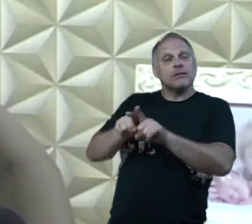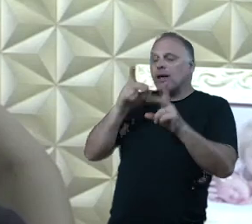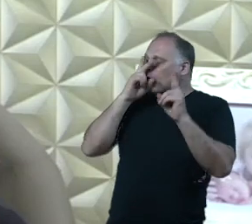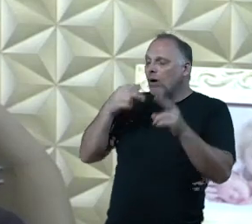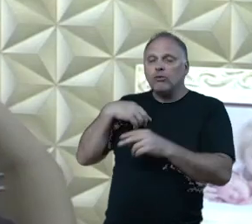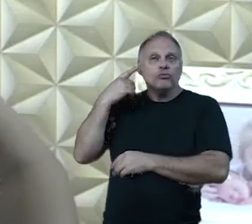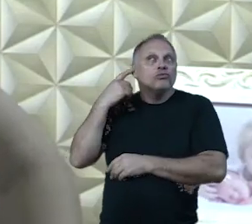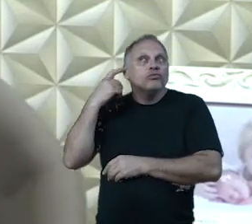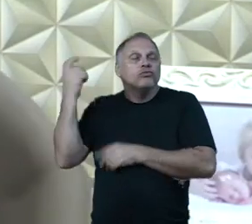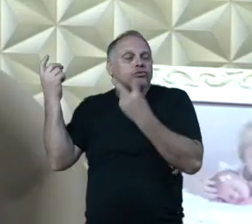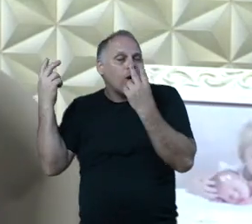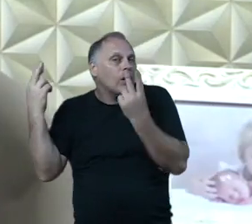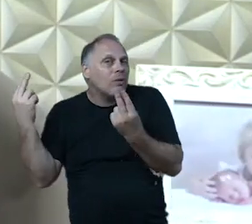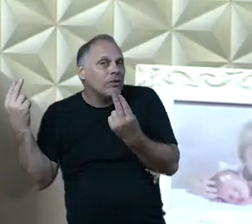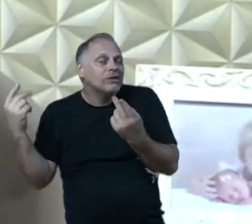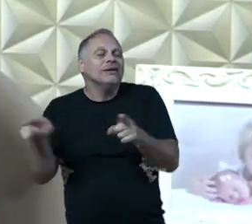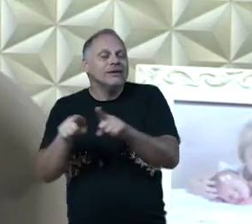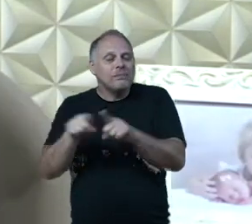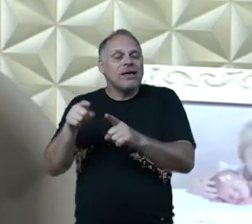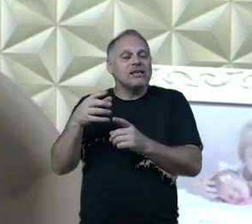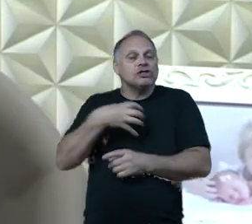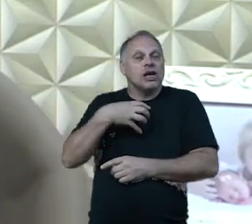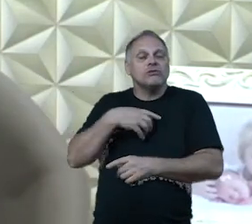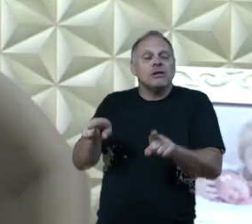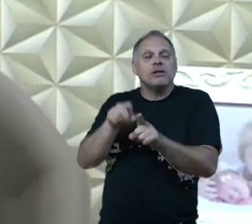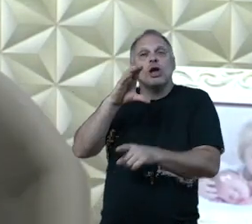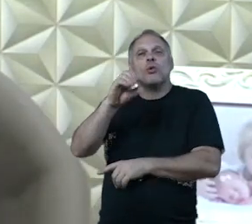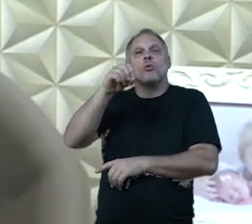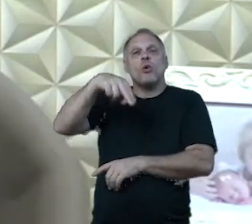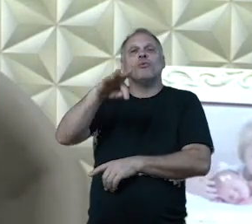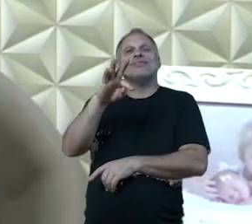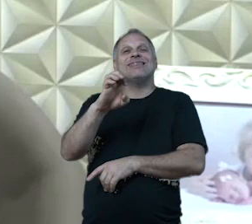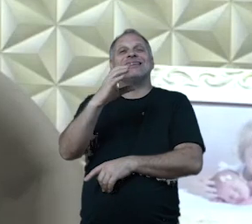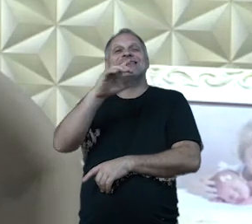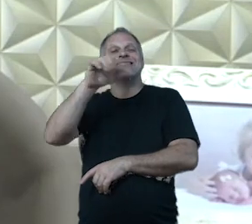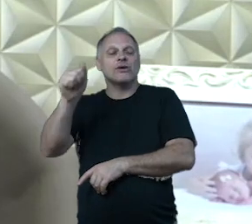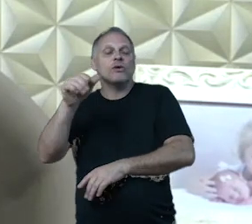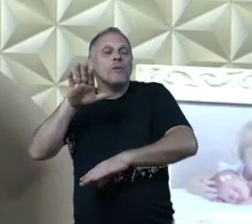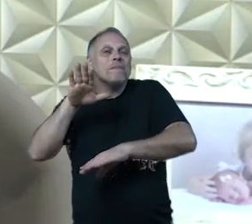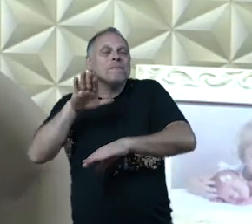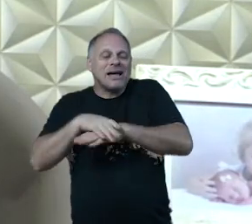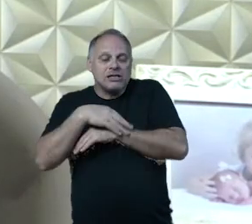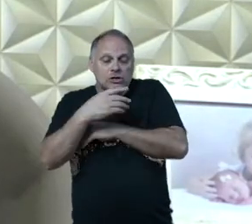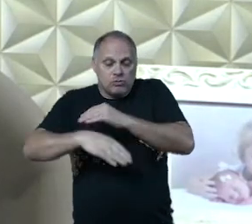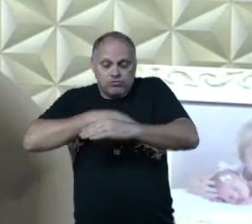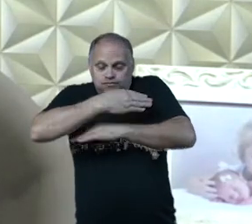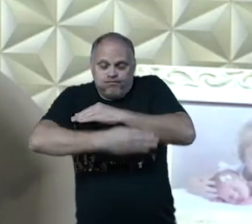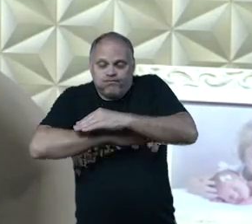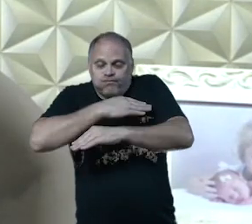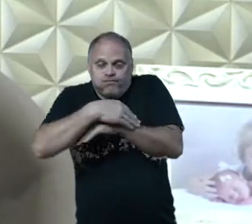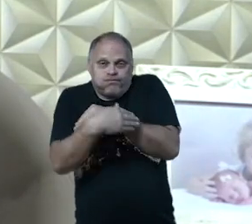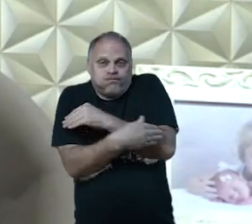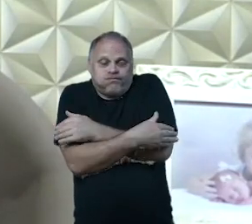branco. E também tem algumas técnicas de contenção, de deixar eles, quanto mais